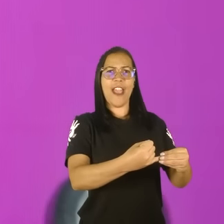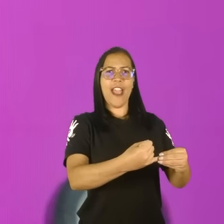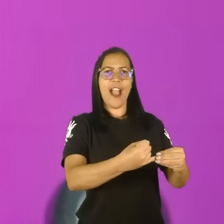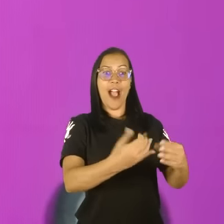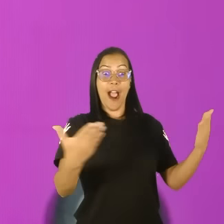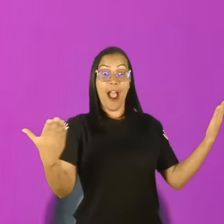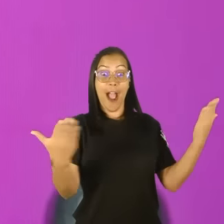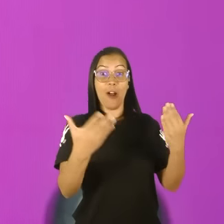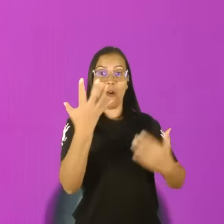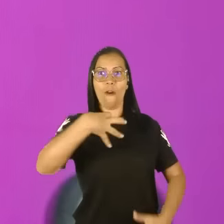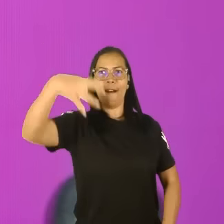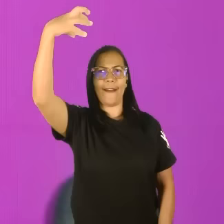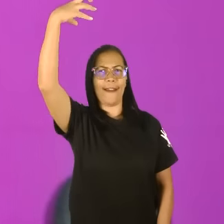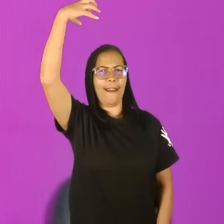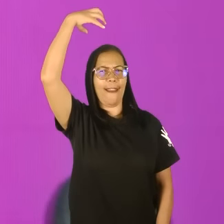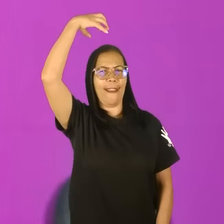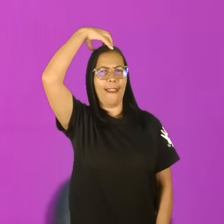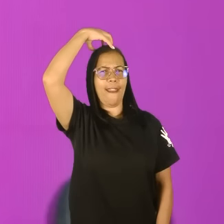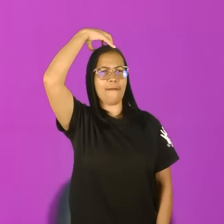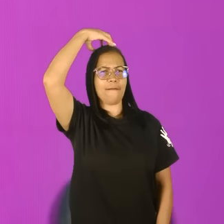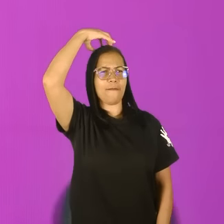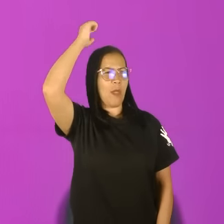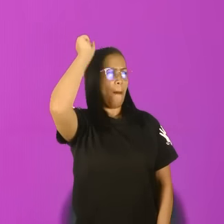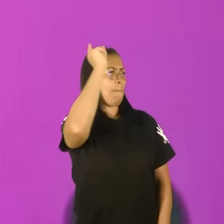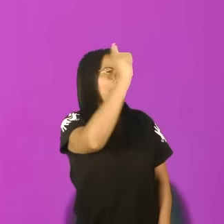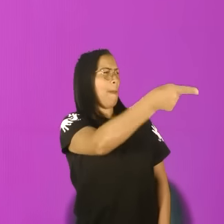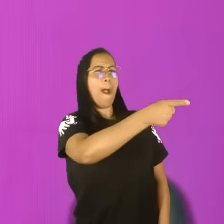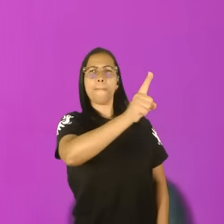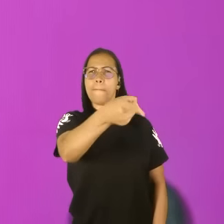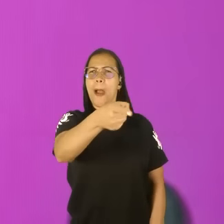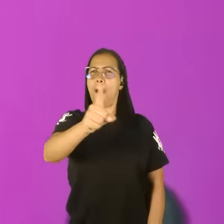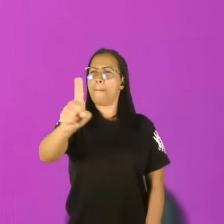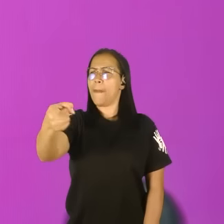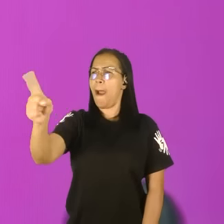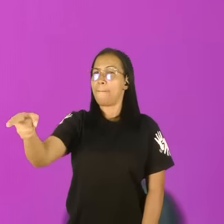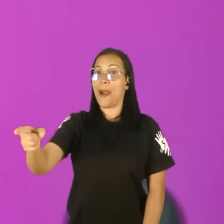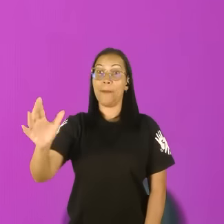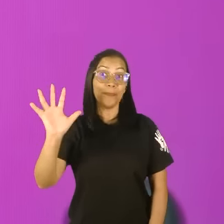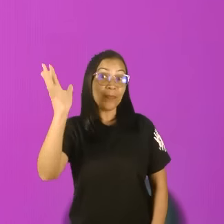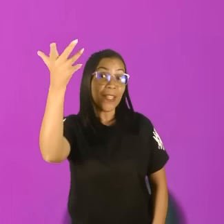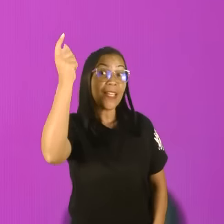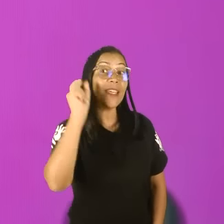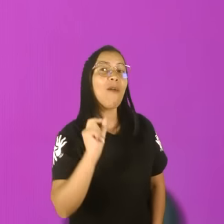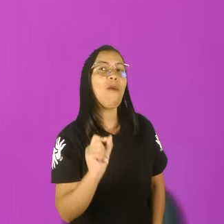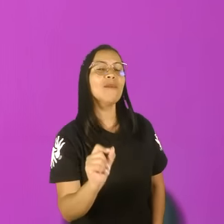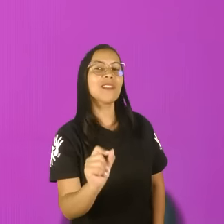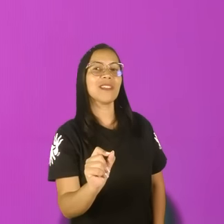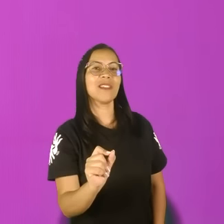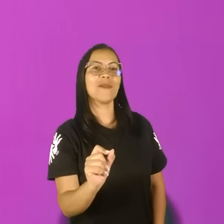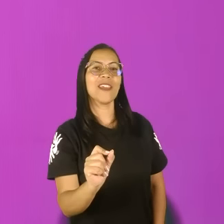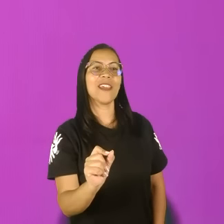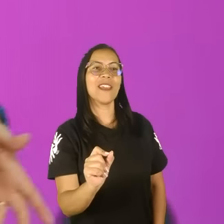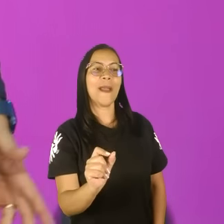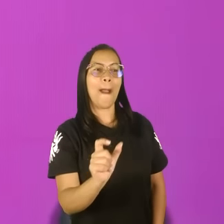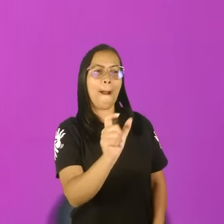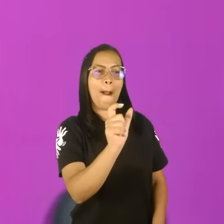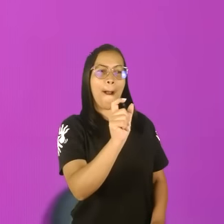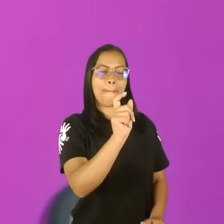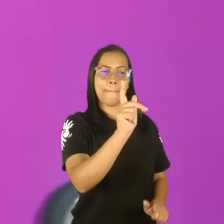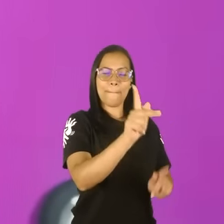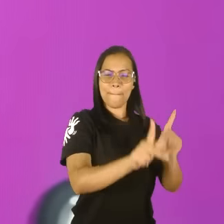dizer, nos dê trigo, nos dê cereal. Mas aí você diz, que maravilha, mas quem lembra que foram 12 anos? Quem